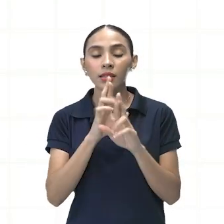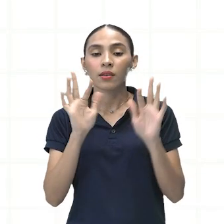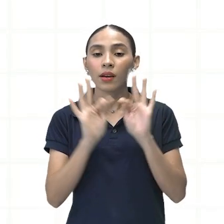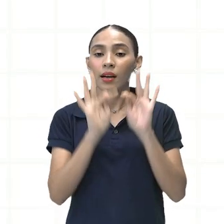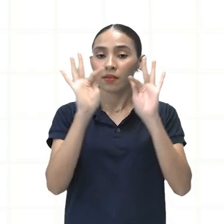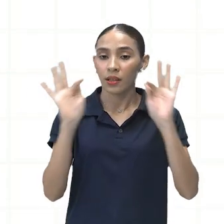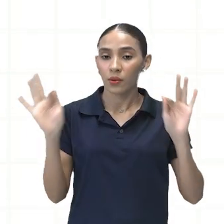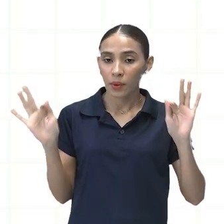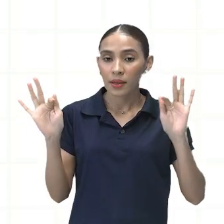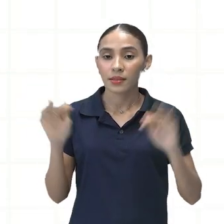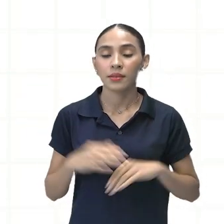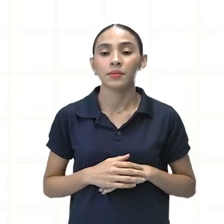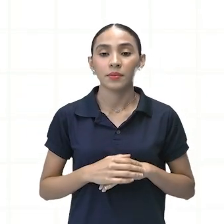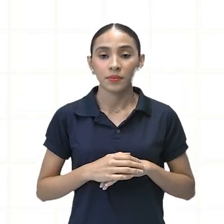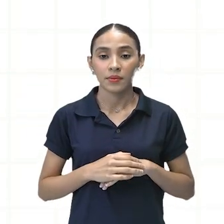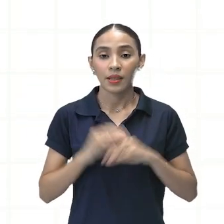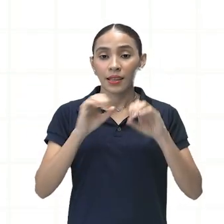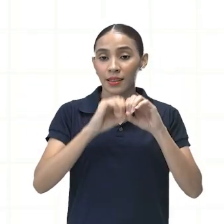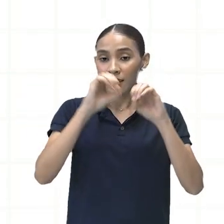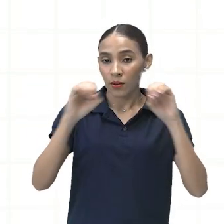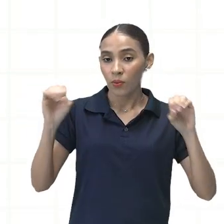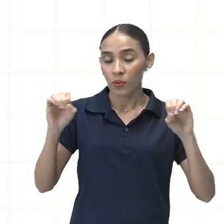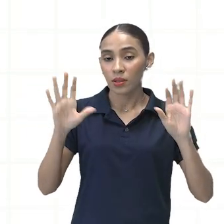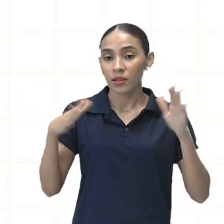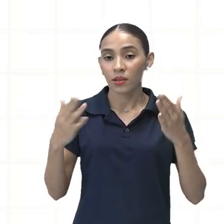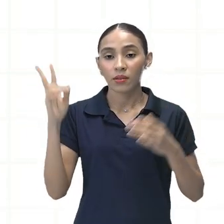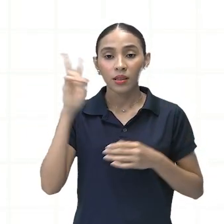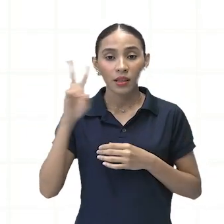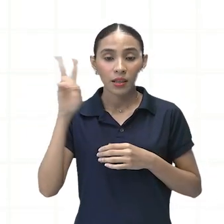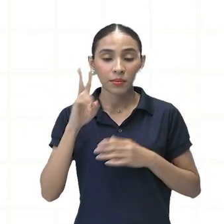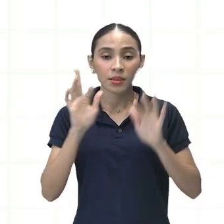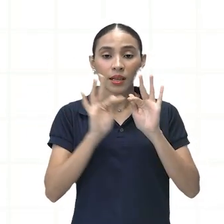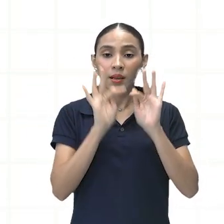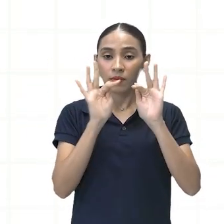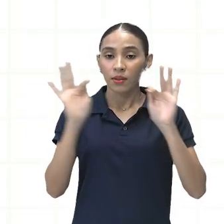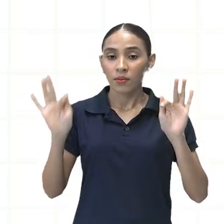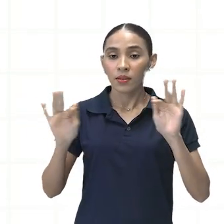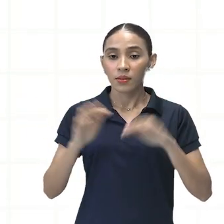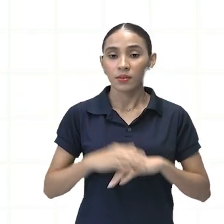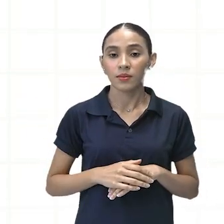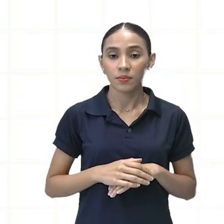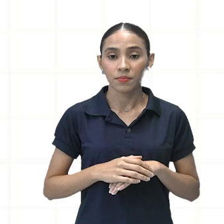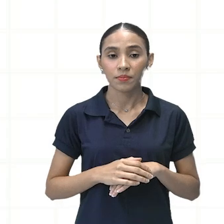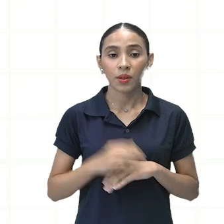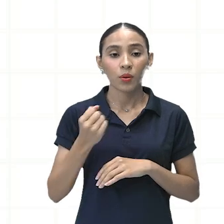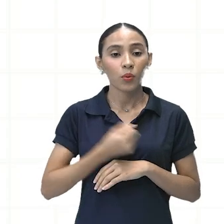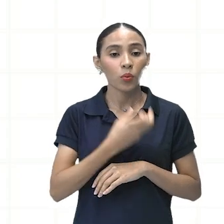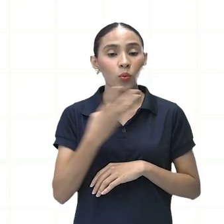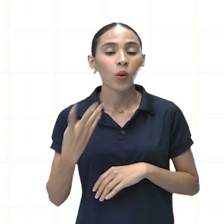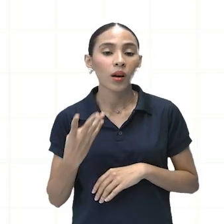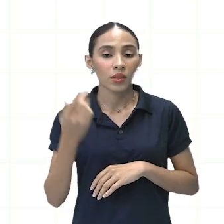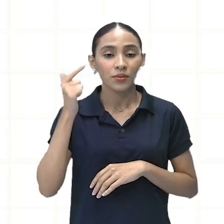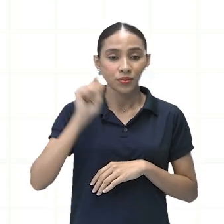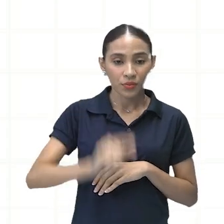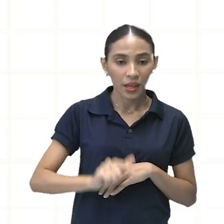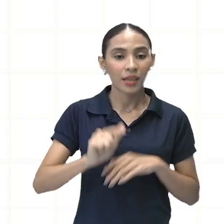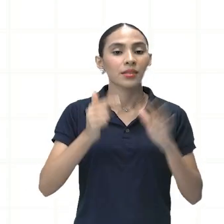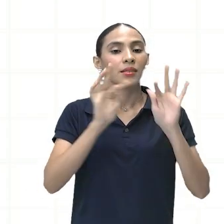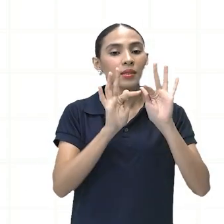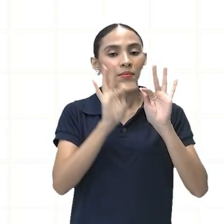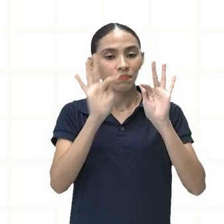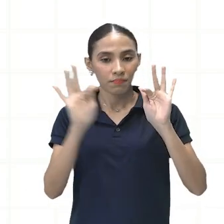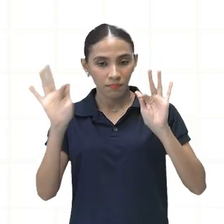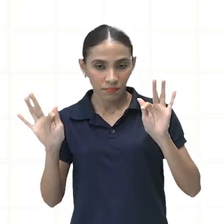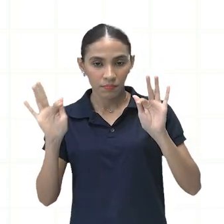à frequência da onda. Lembre-se que a frequência é quantas vezes a onda se repete dentro